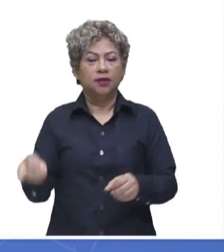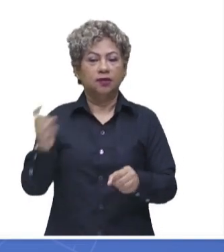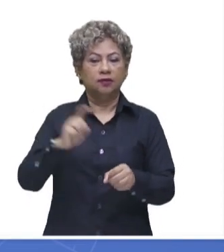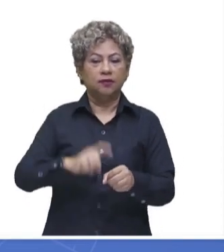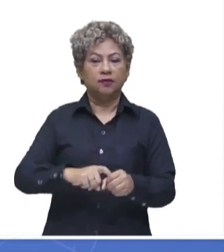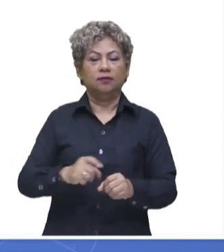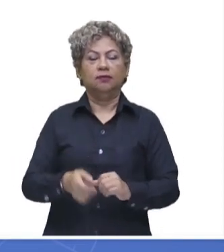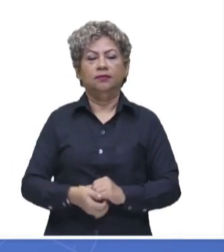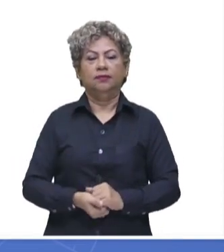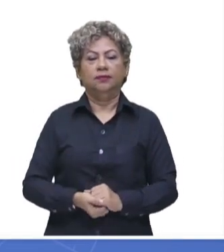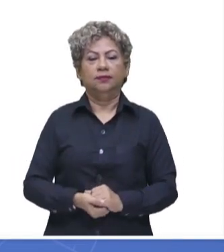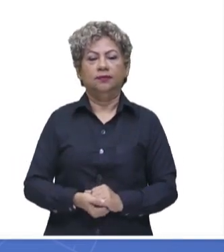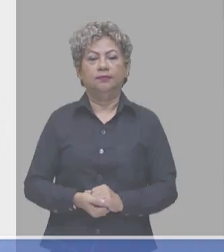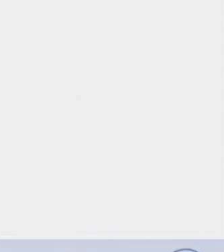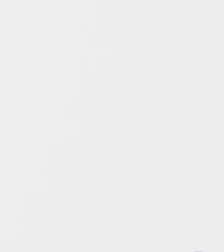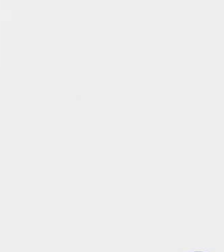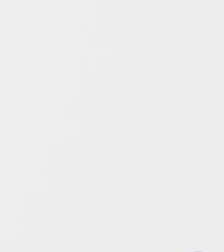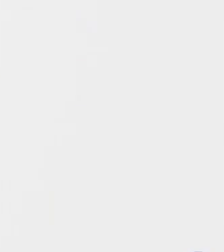mais!